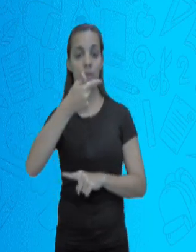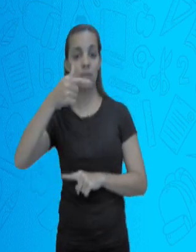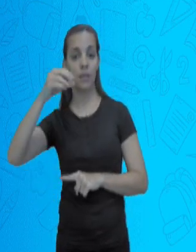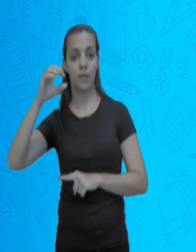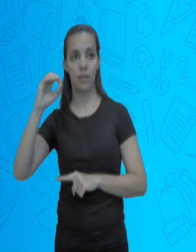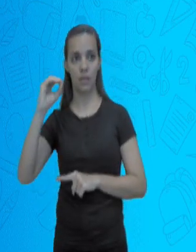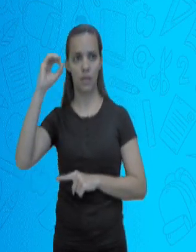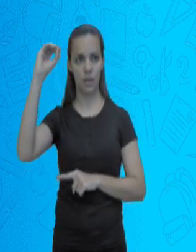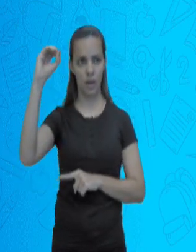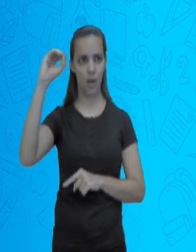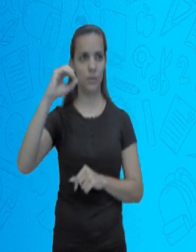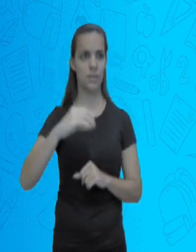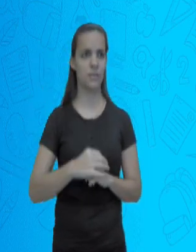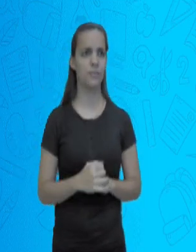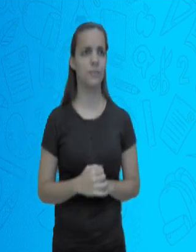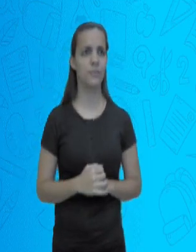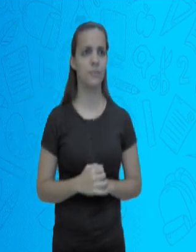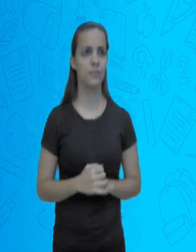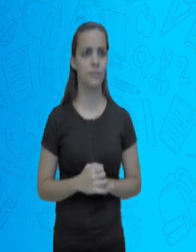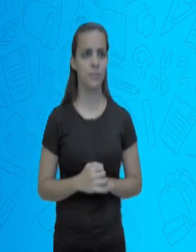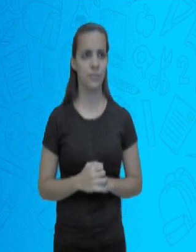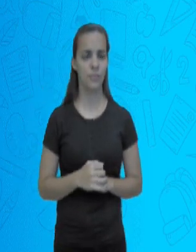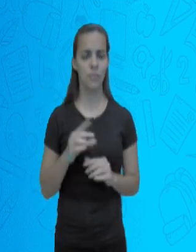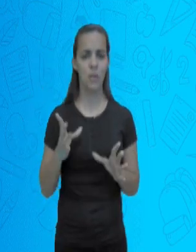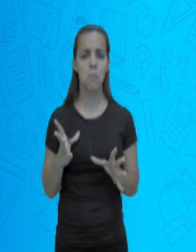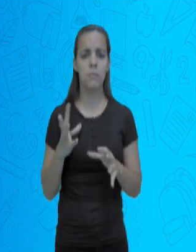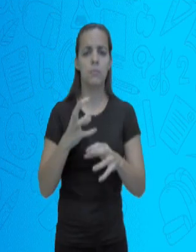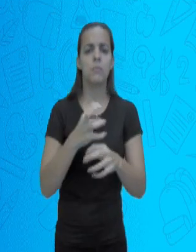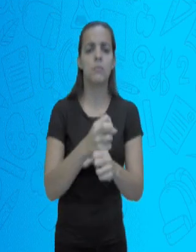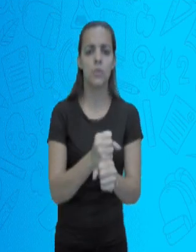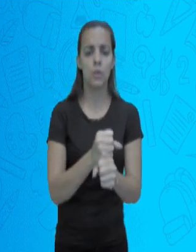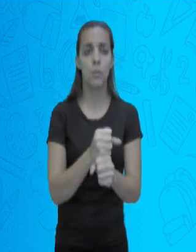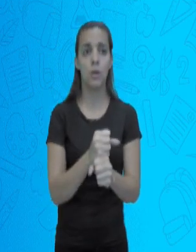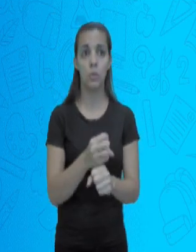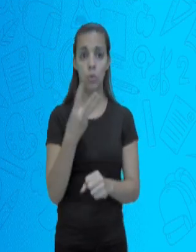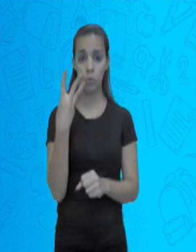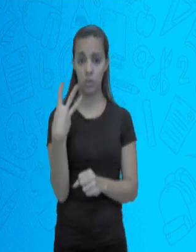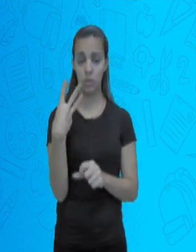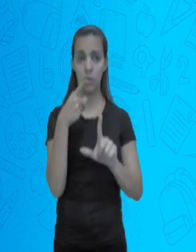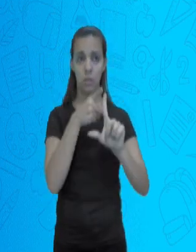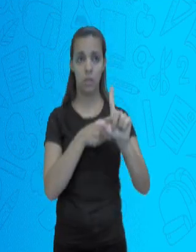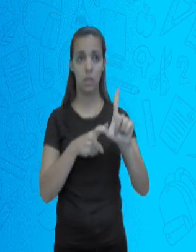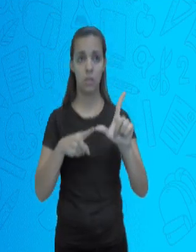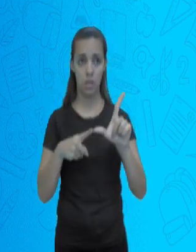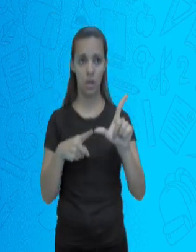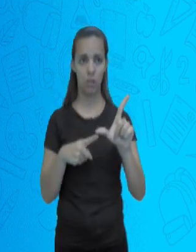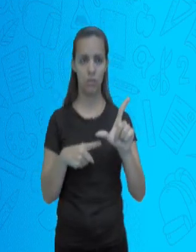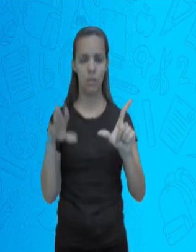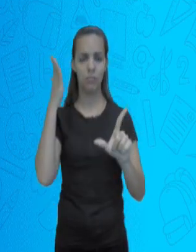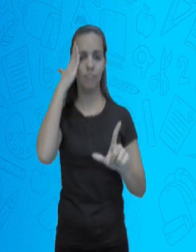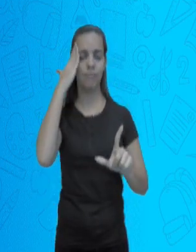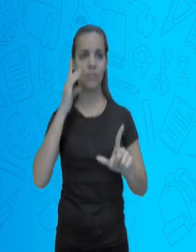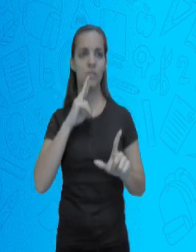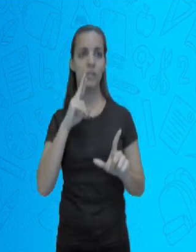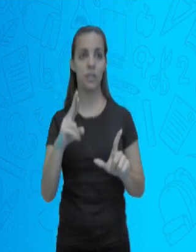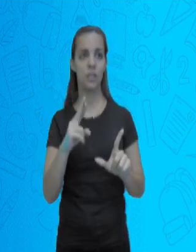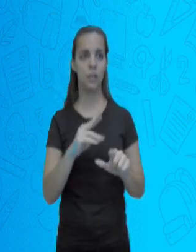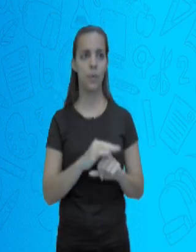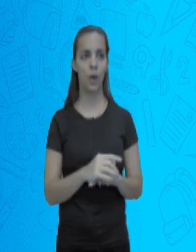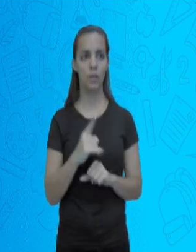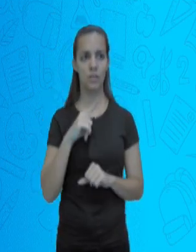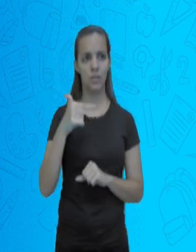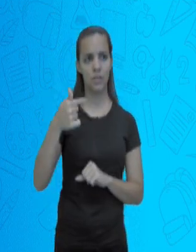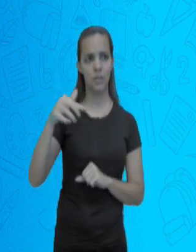70, não é isso? Então, somando esses três ângulos que eu já conheço o resultado, eu tenho 70. Se o ângulo